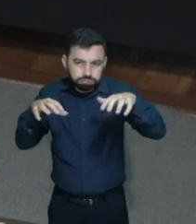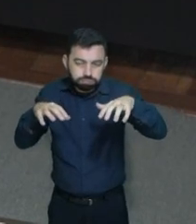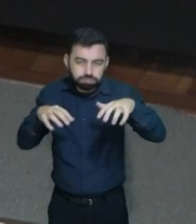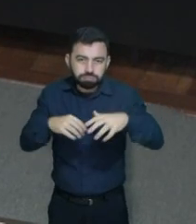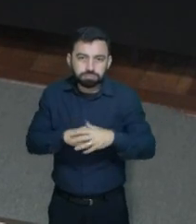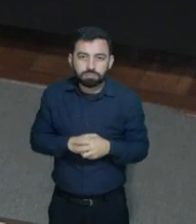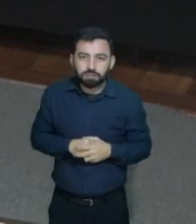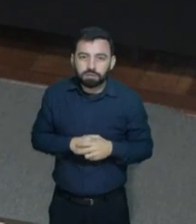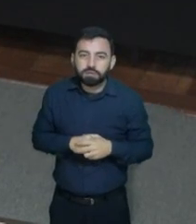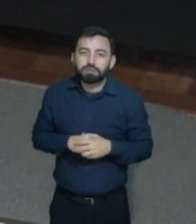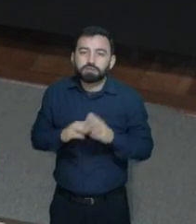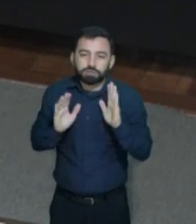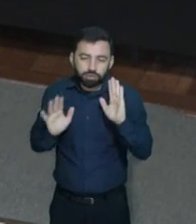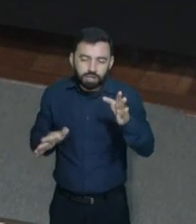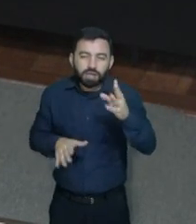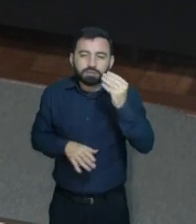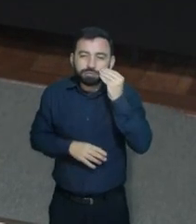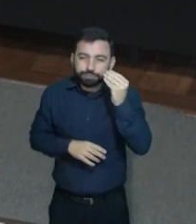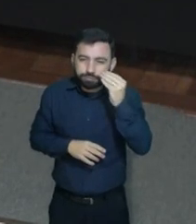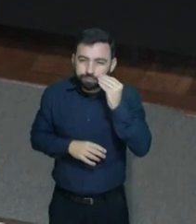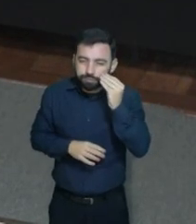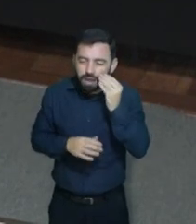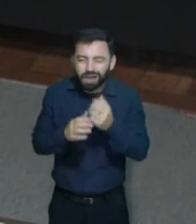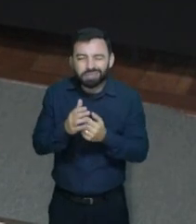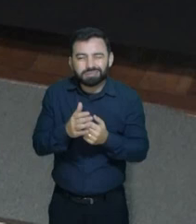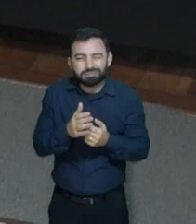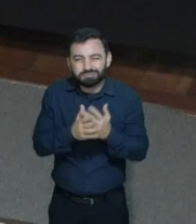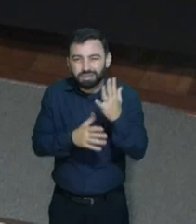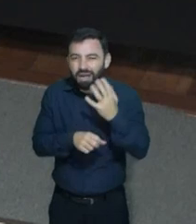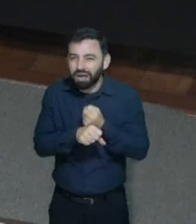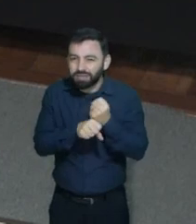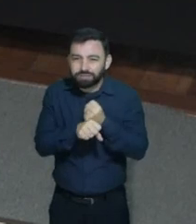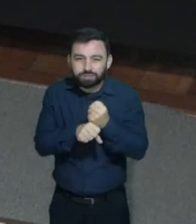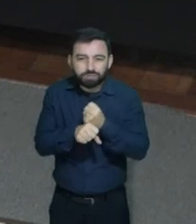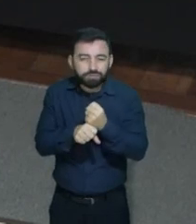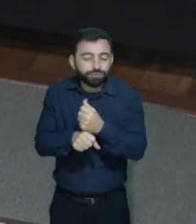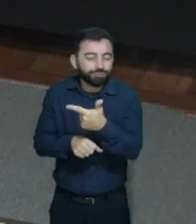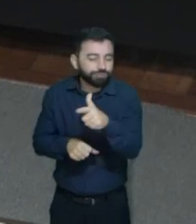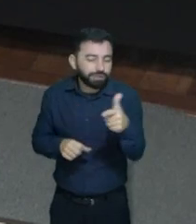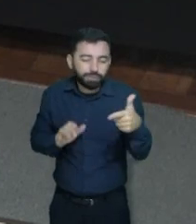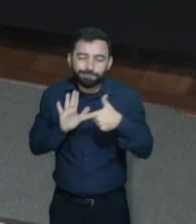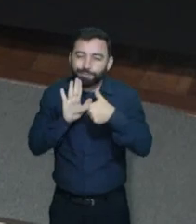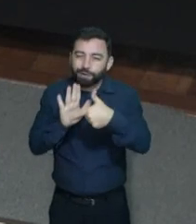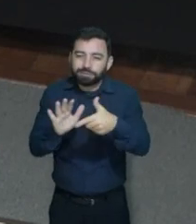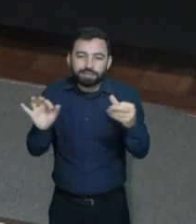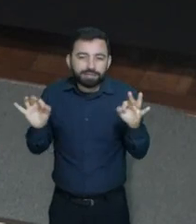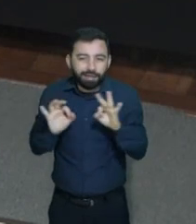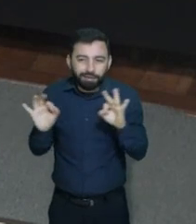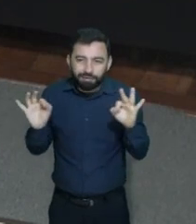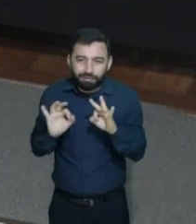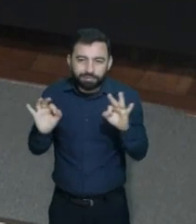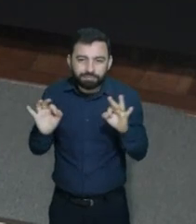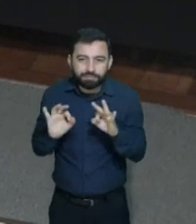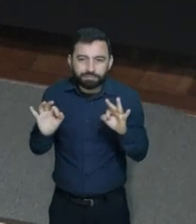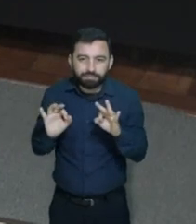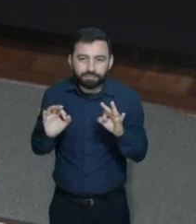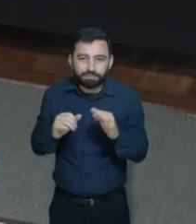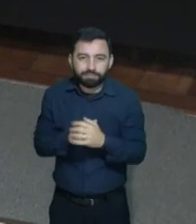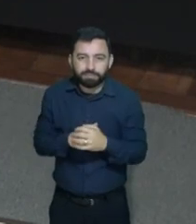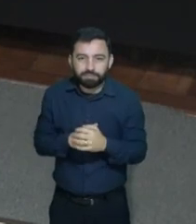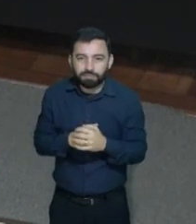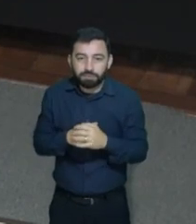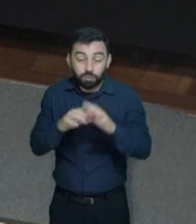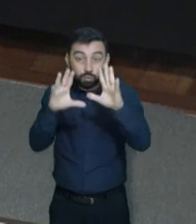fazer chuva. Isso já foi tentado, já há vários anos é tentado, e não tem nenhuma evidência científica que consegue fazer